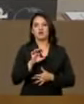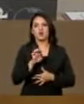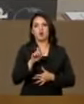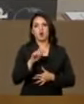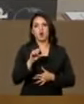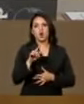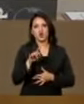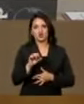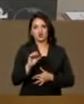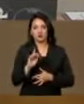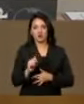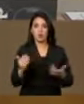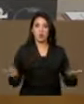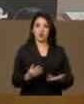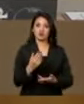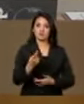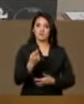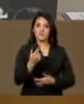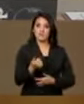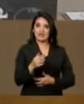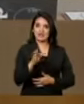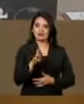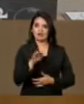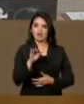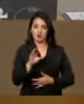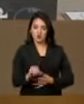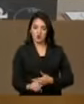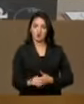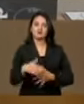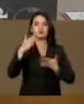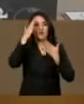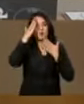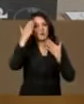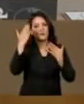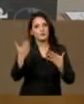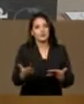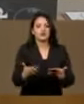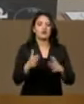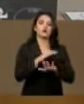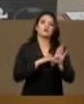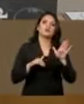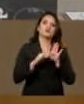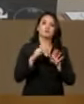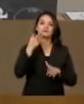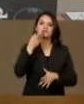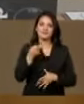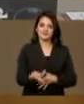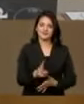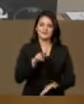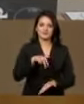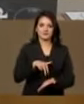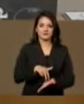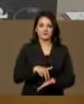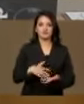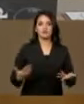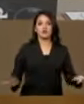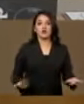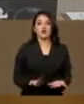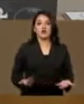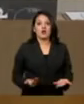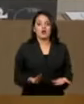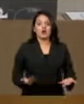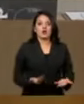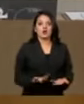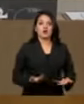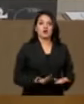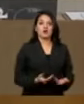Góes Silva, doutor Lúcio Adolfo da Silva e Marco Vinícius Pereira de Carvalho. Agora, o requerente da ação